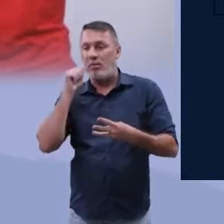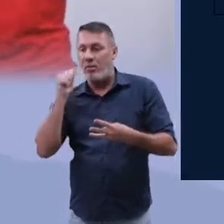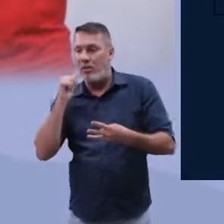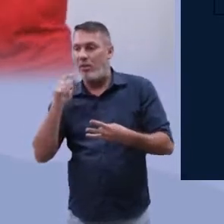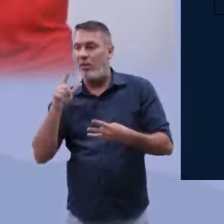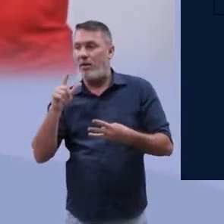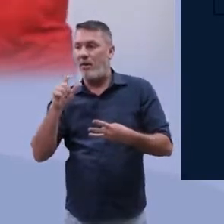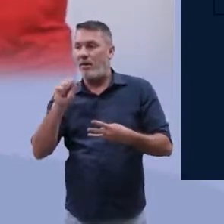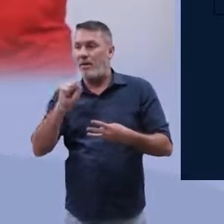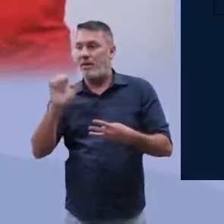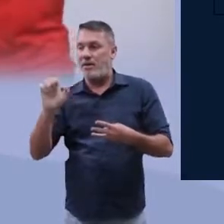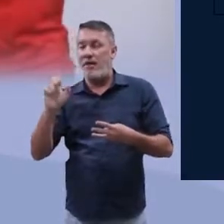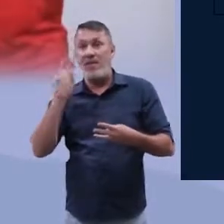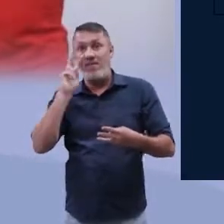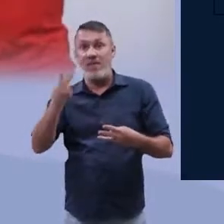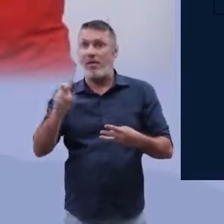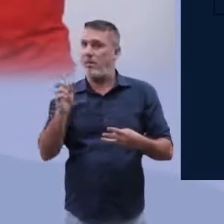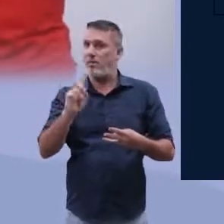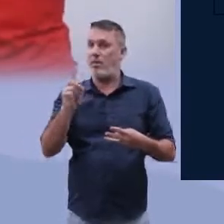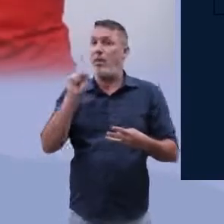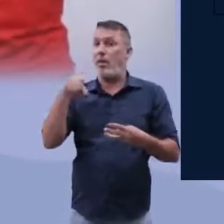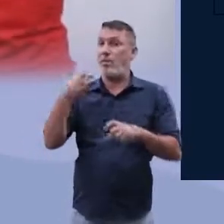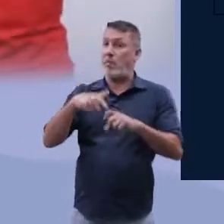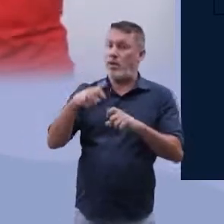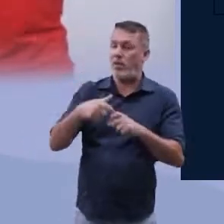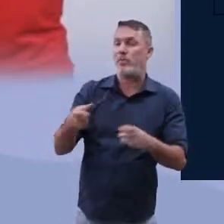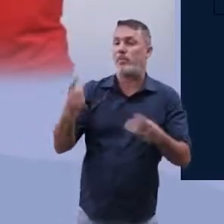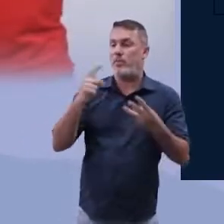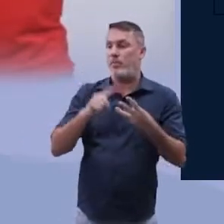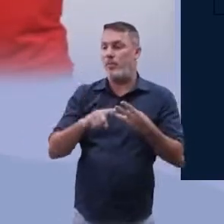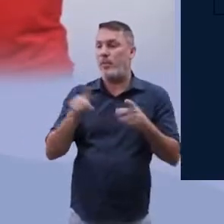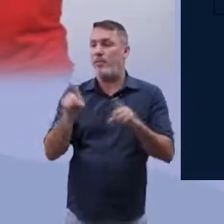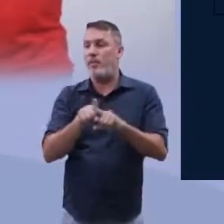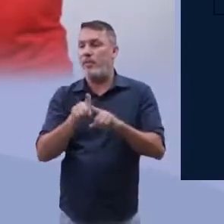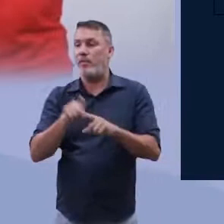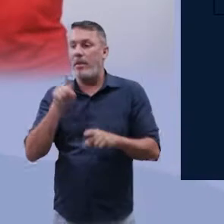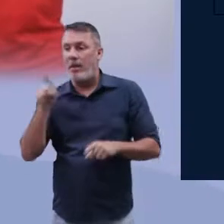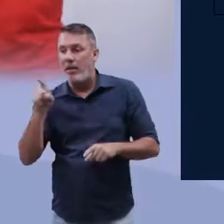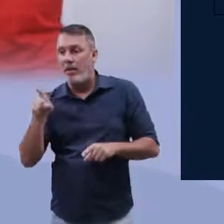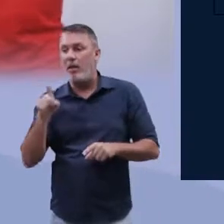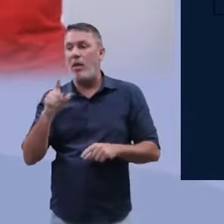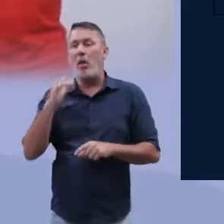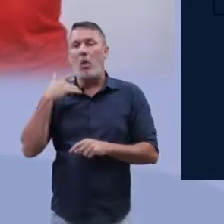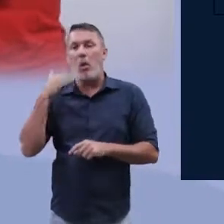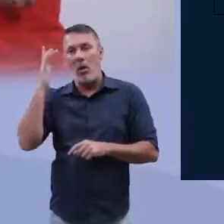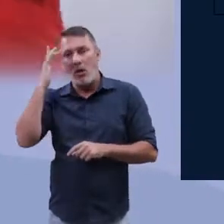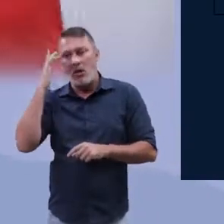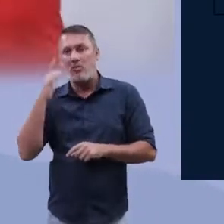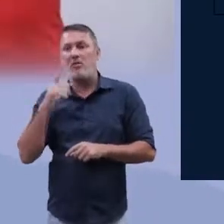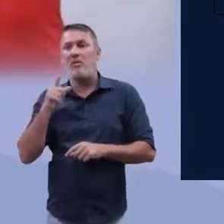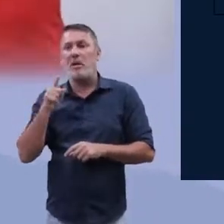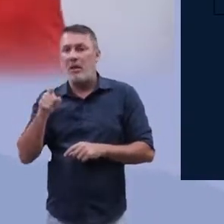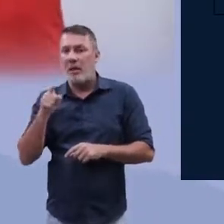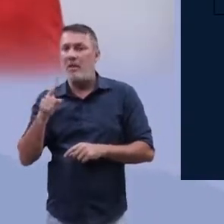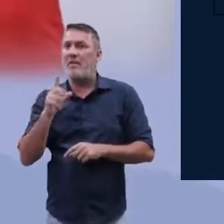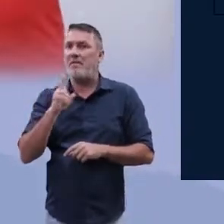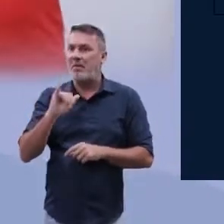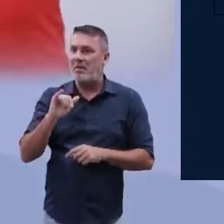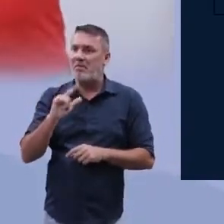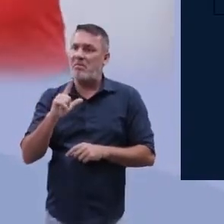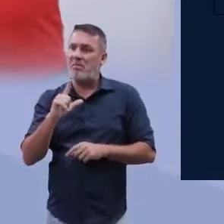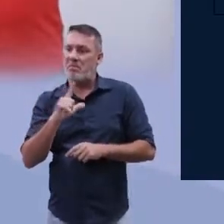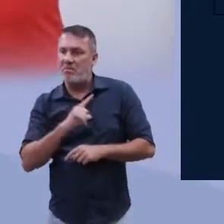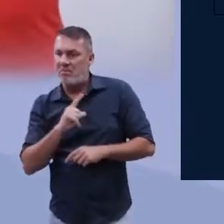see, né? Que é de ver, mas na verdade é se consultar, né? E he must live near here. Então é a dedução. Olha, quase certeza. Olha,